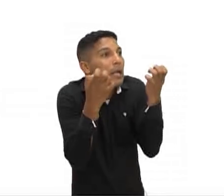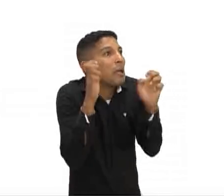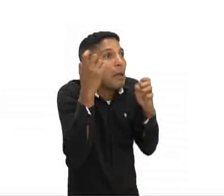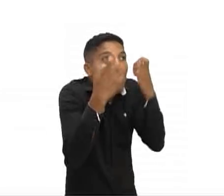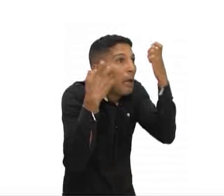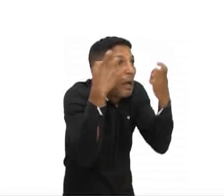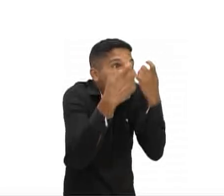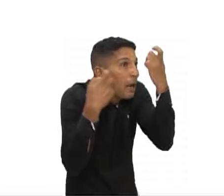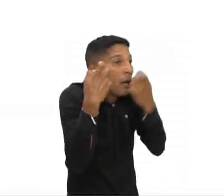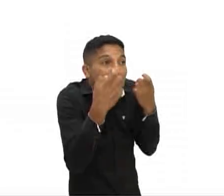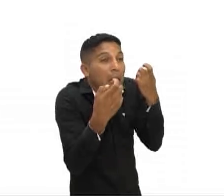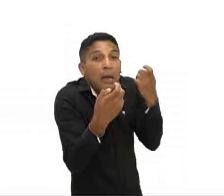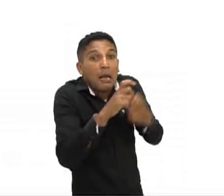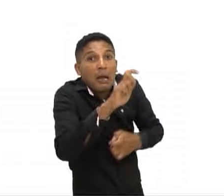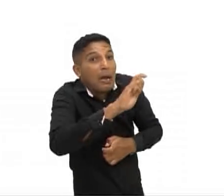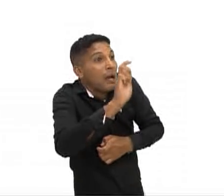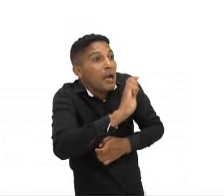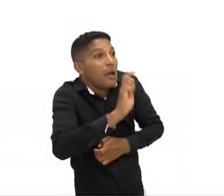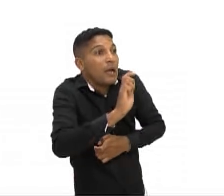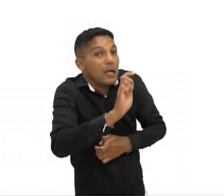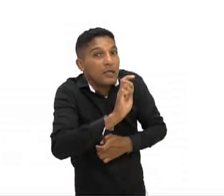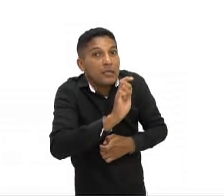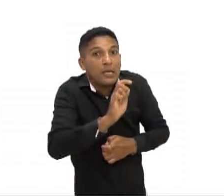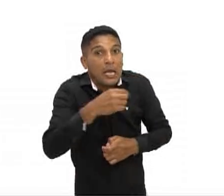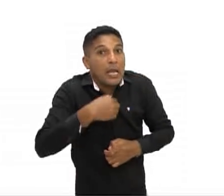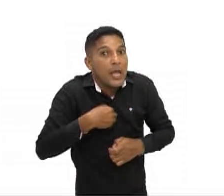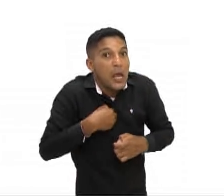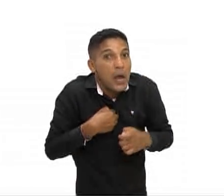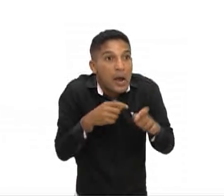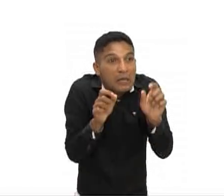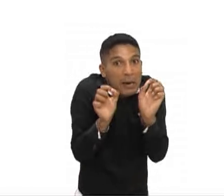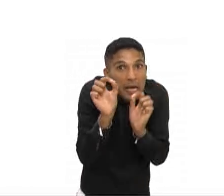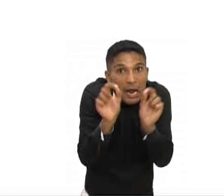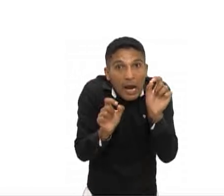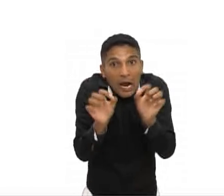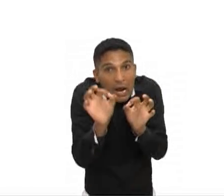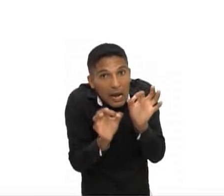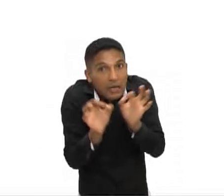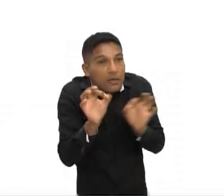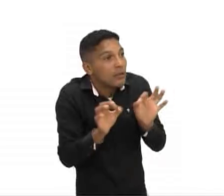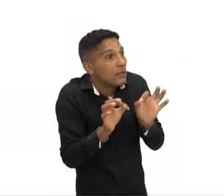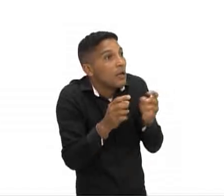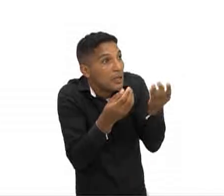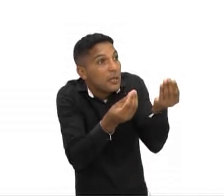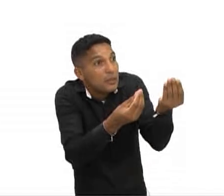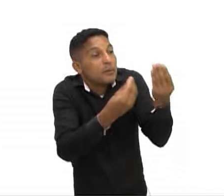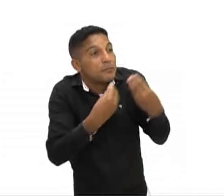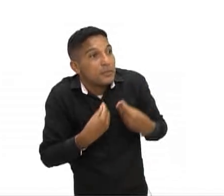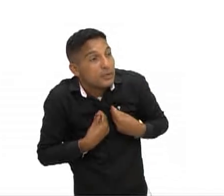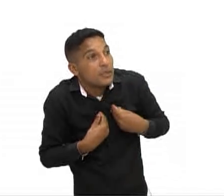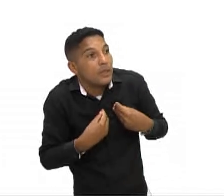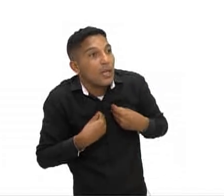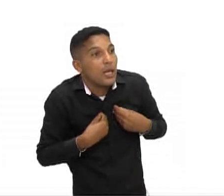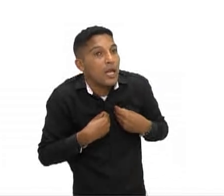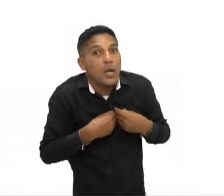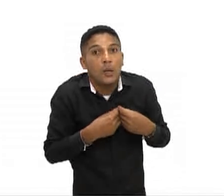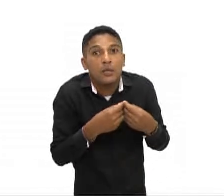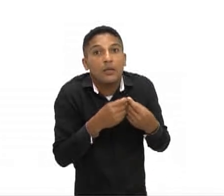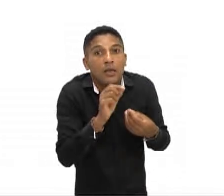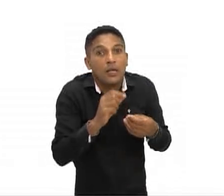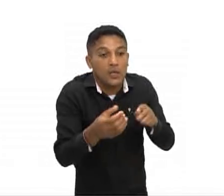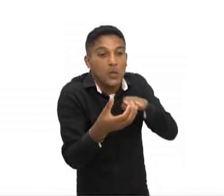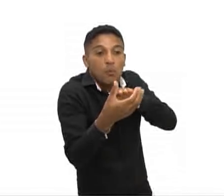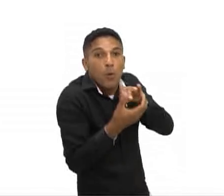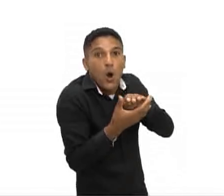desespere, patrãozinho, pois eu tenho um plano. Consiga-me um par de botas e um saco de pano e deixe o